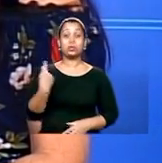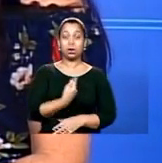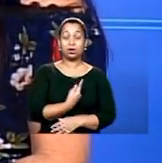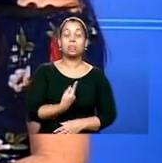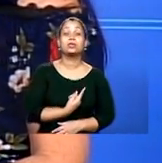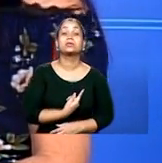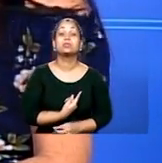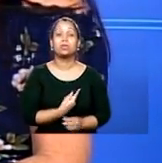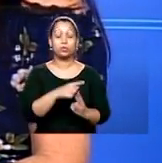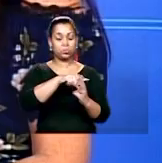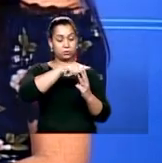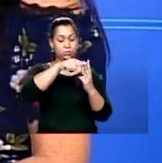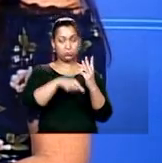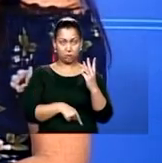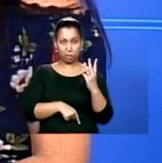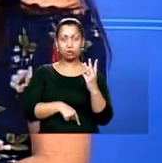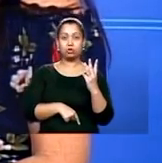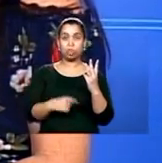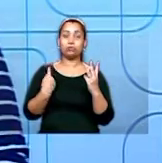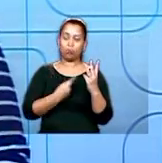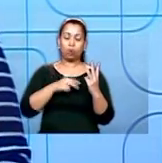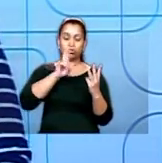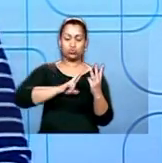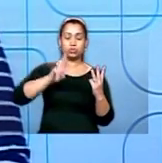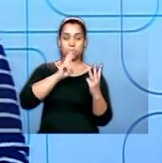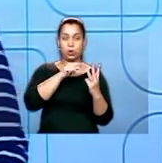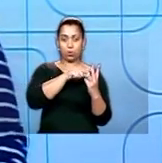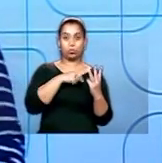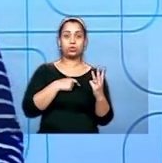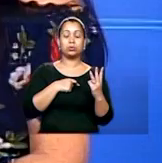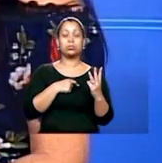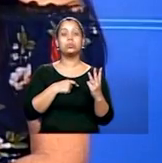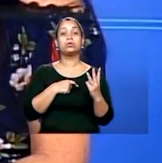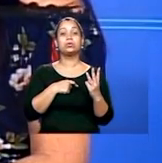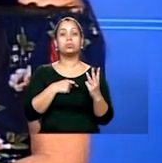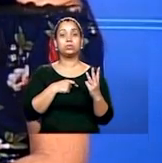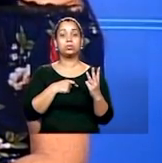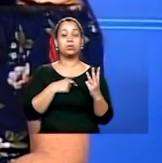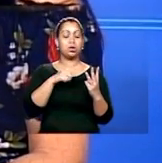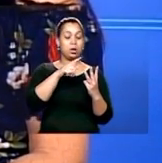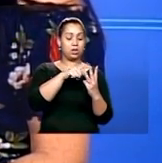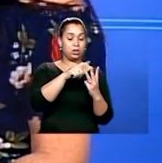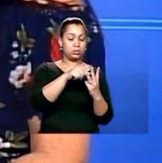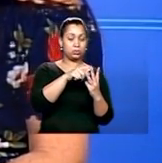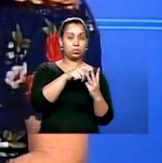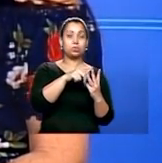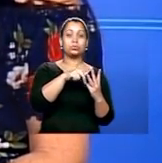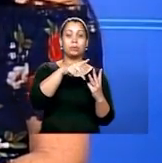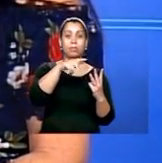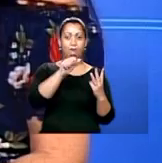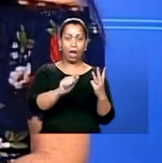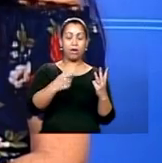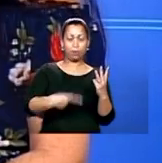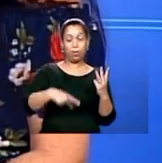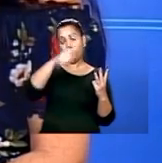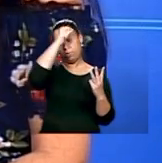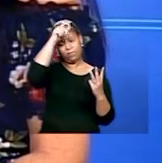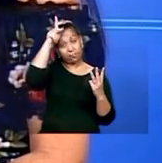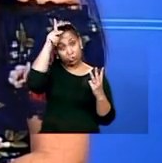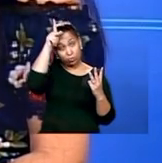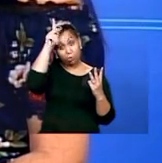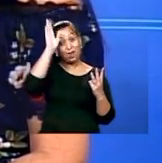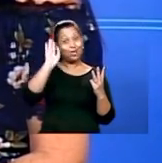estamos operando nas 3 modalidades nesse momento. Entendi. Estamos executando a segunda proposta do PA municipal,